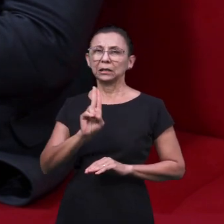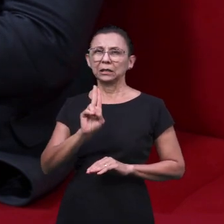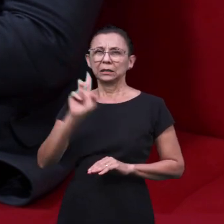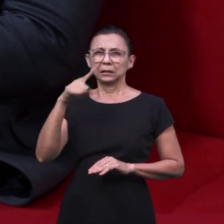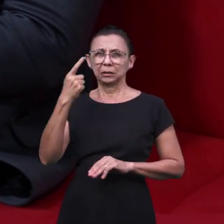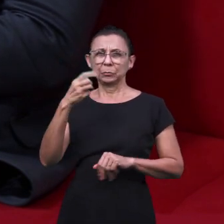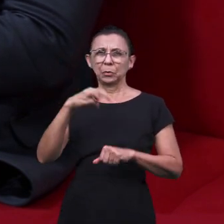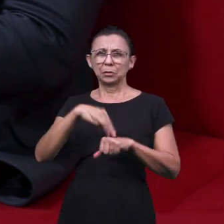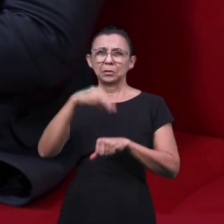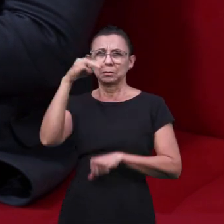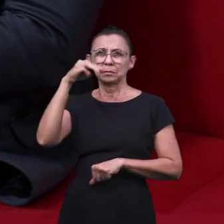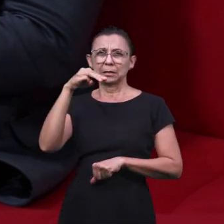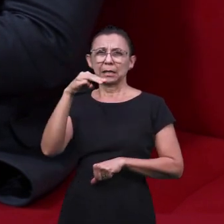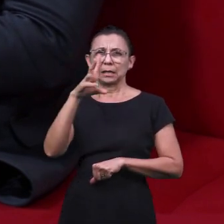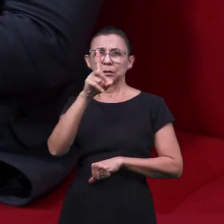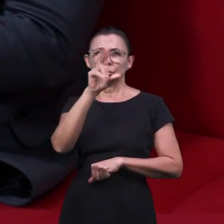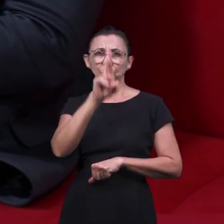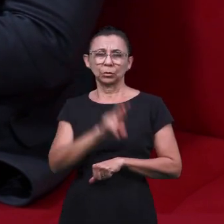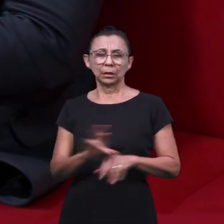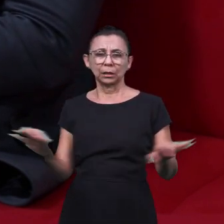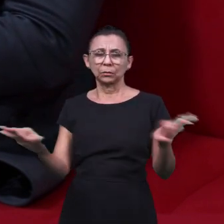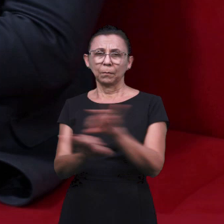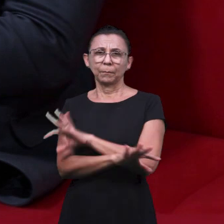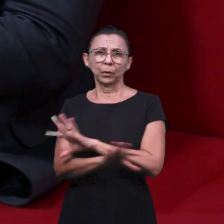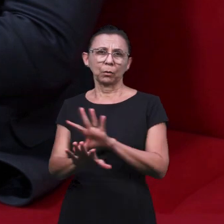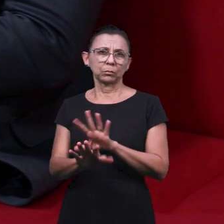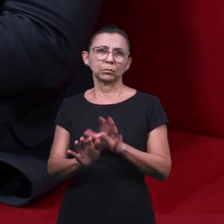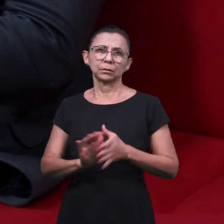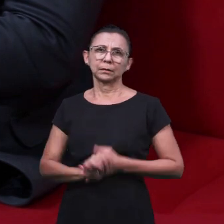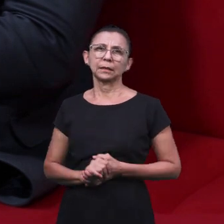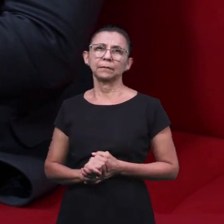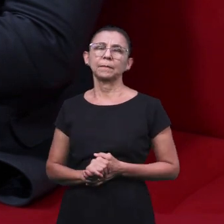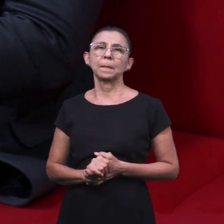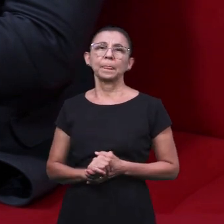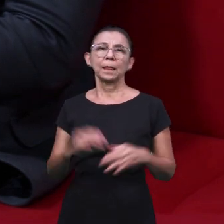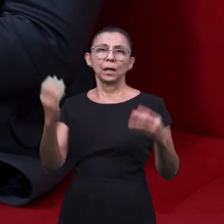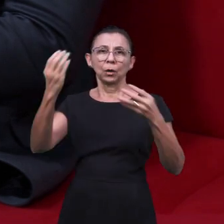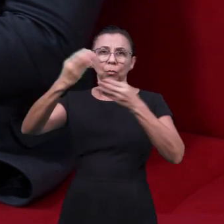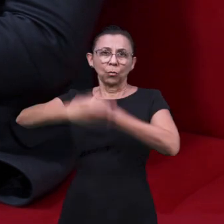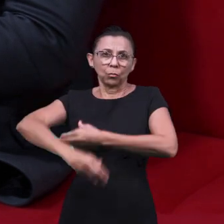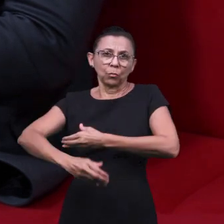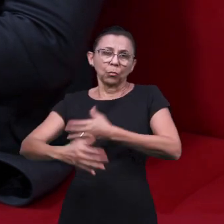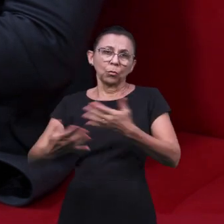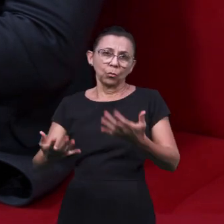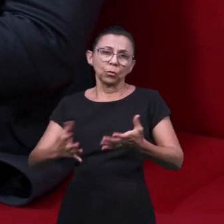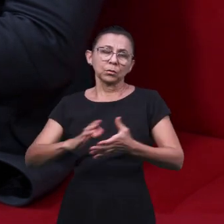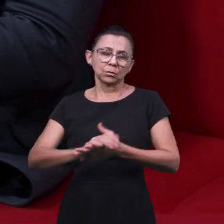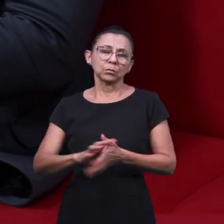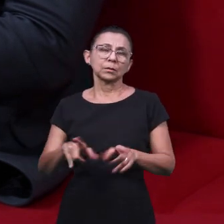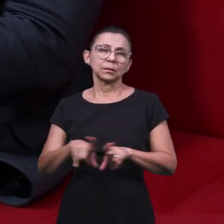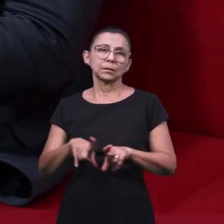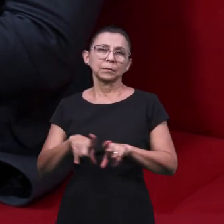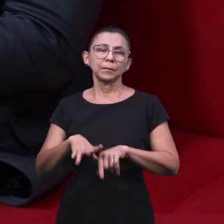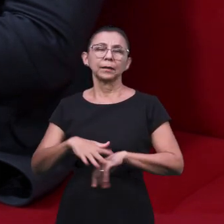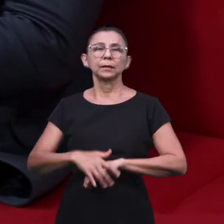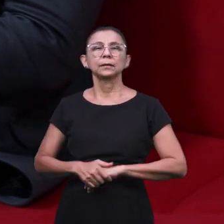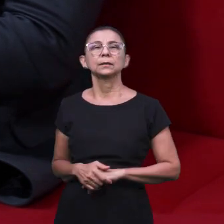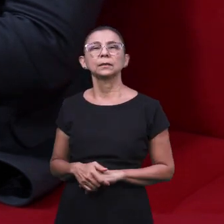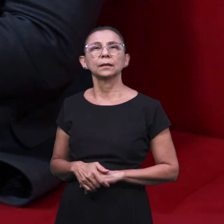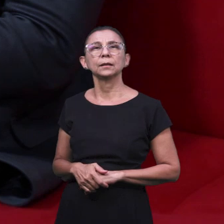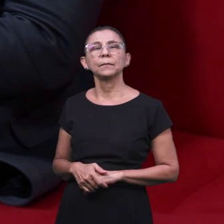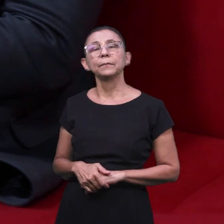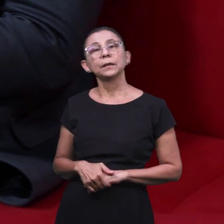doutorado, o caminho certo é a universidade, né? Isso. Então fiz concurso também para a Unesp, né? Universidade do Estado de São Paulo, e